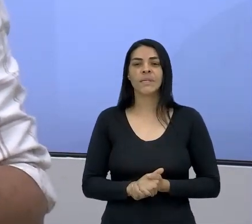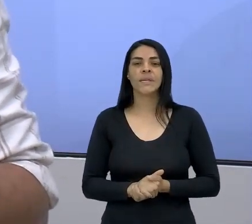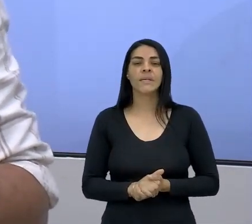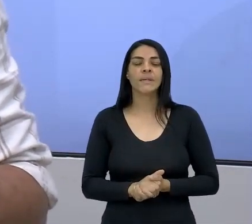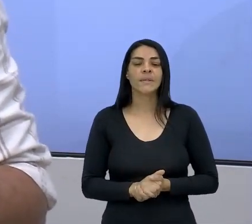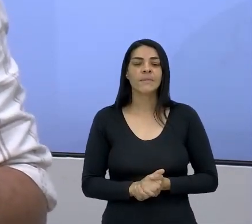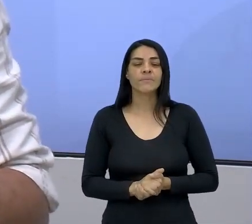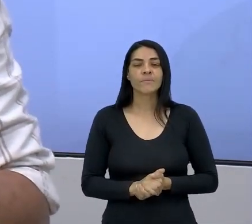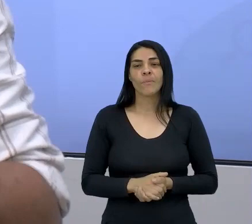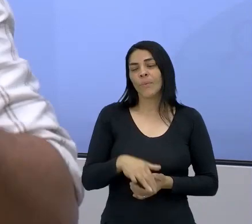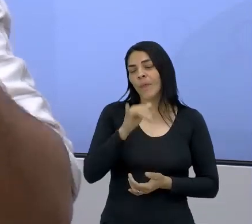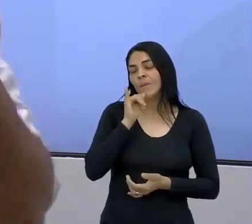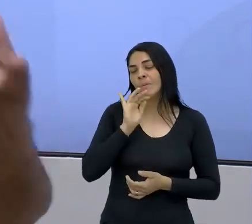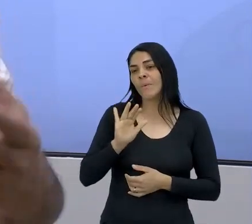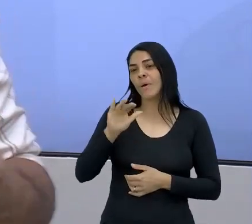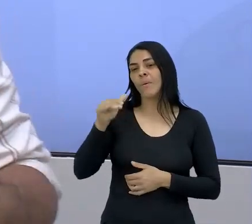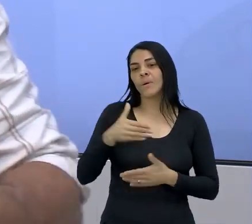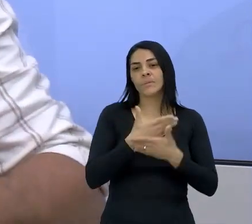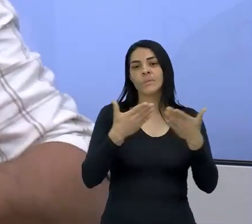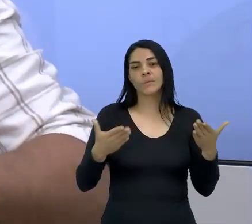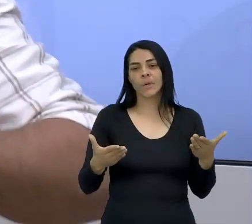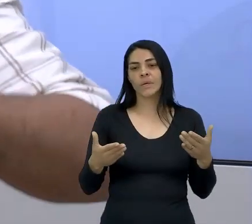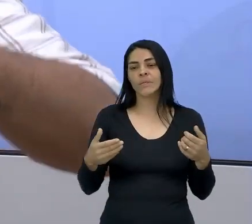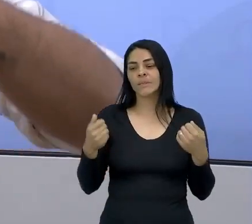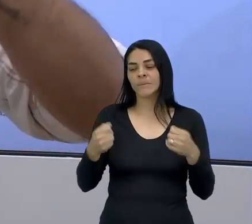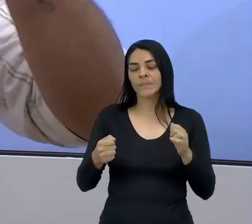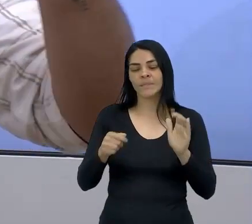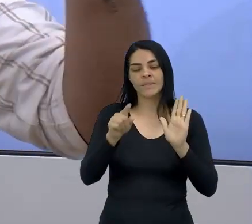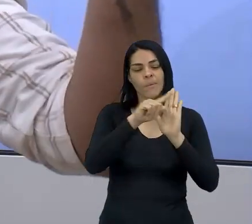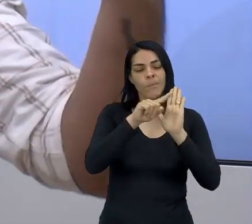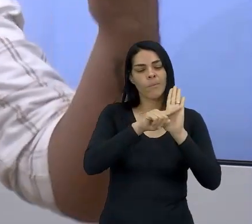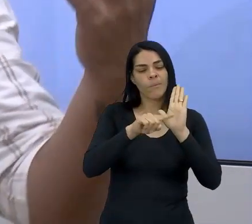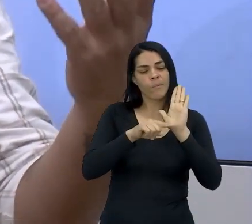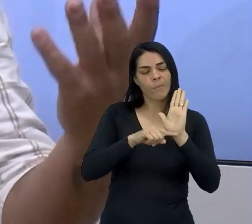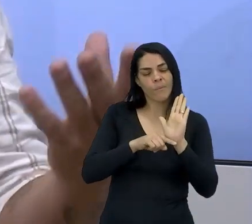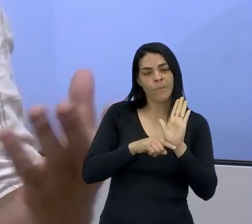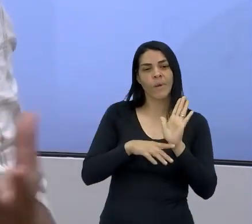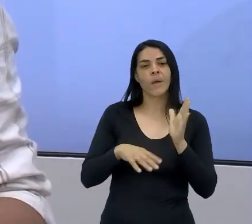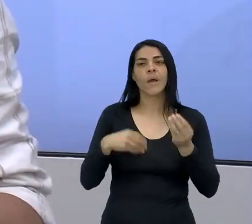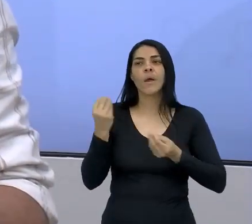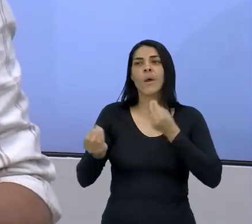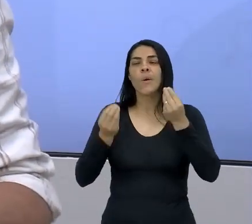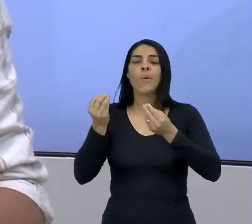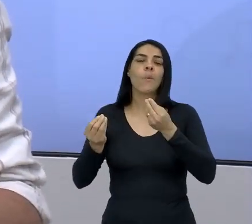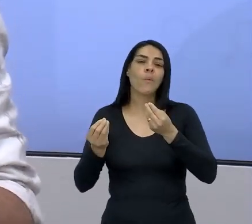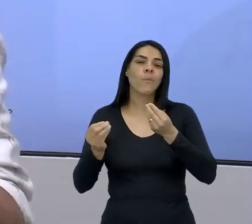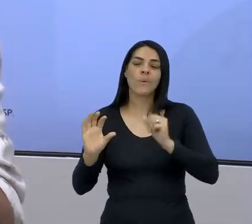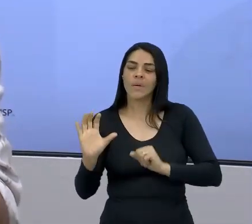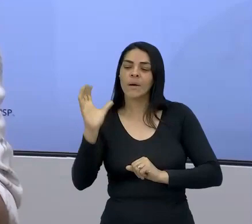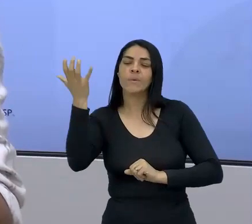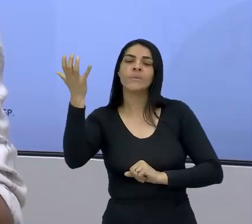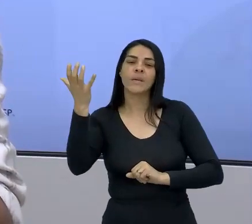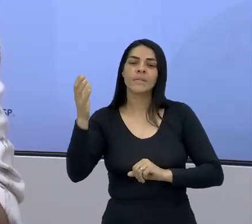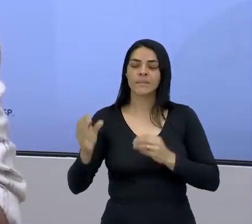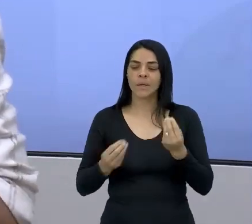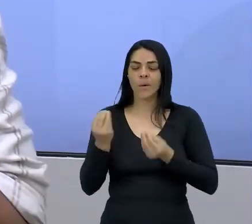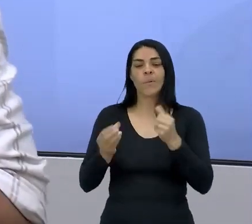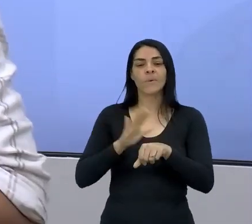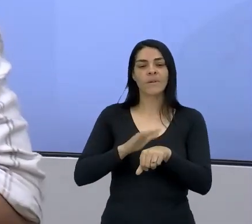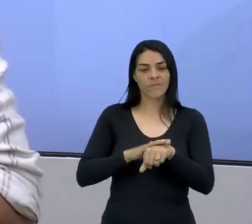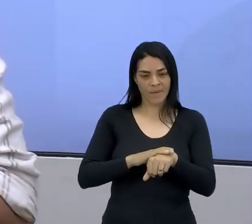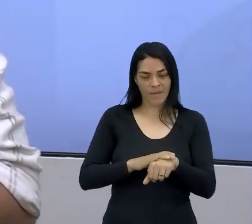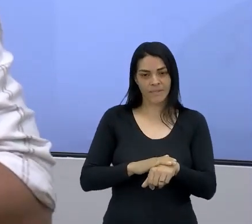aí programar, a gente precisa entender como é que funciona a lógica proposicional. Então a gente fez 4 aulas